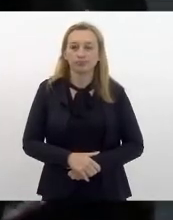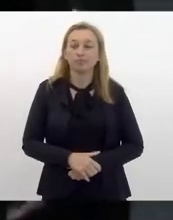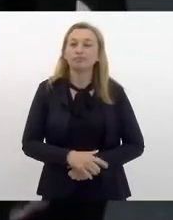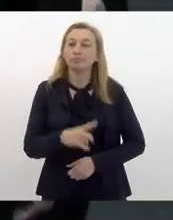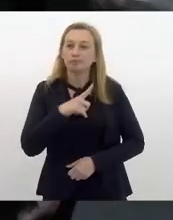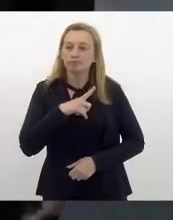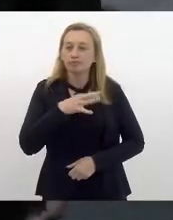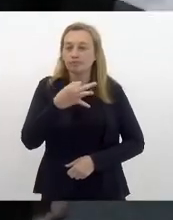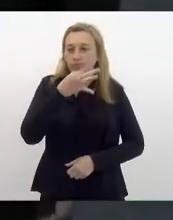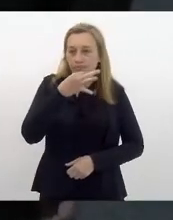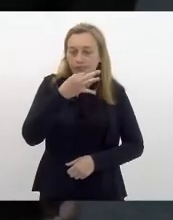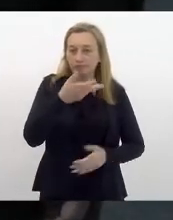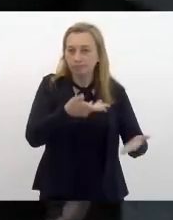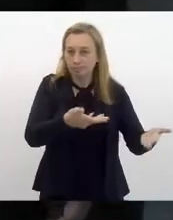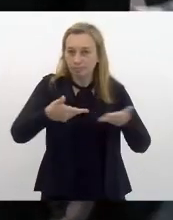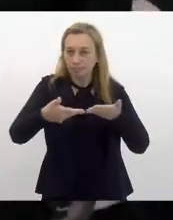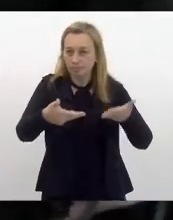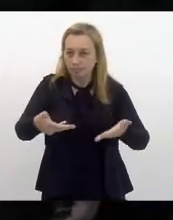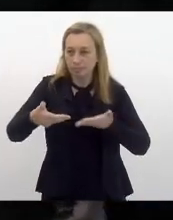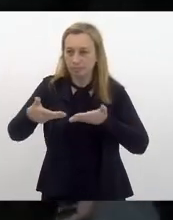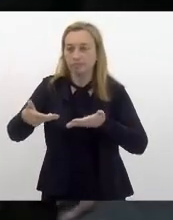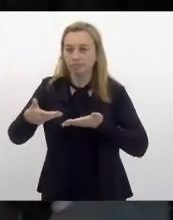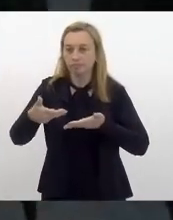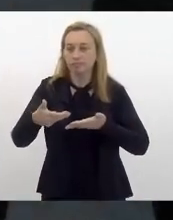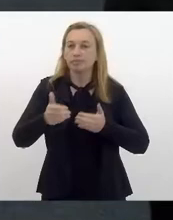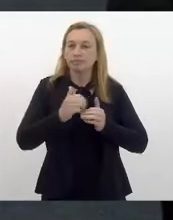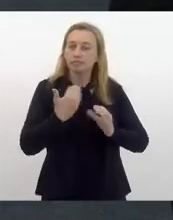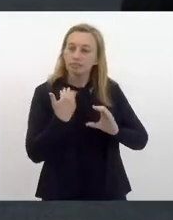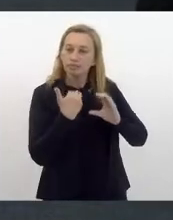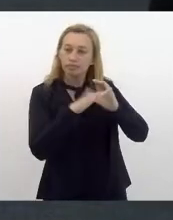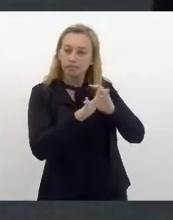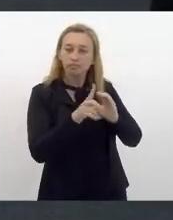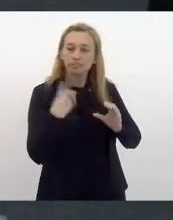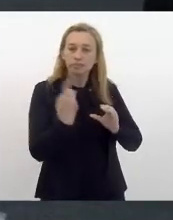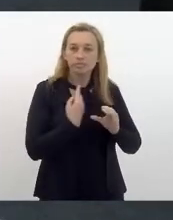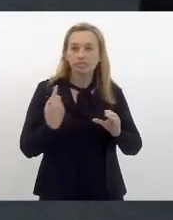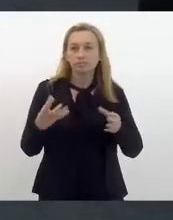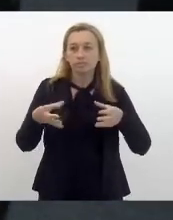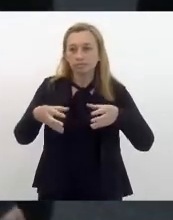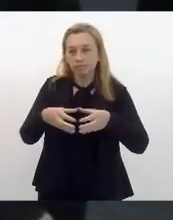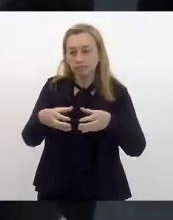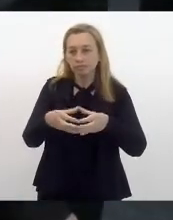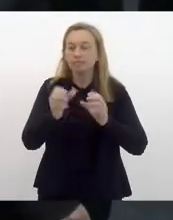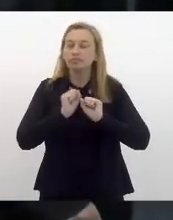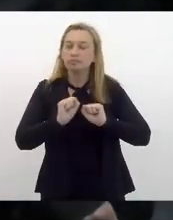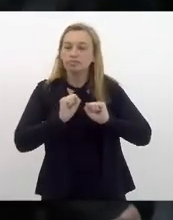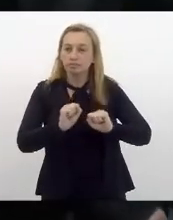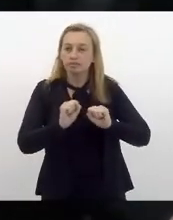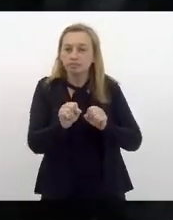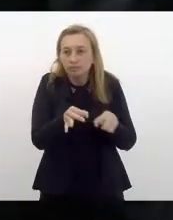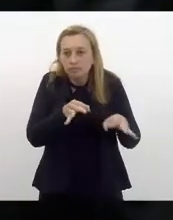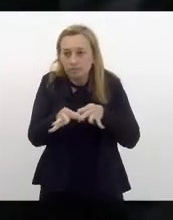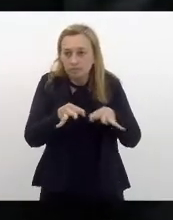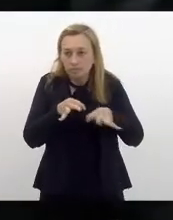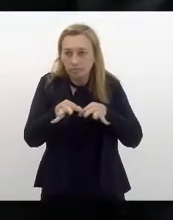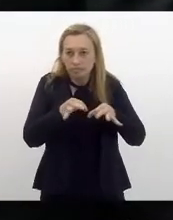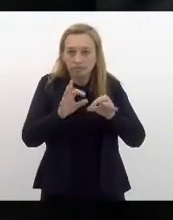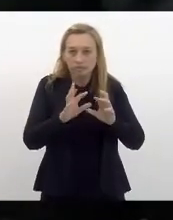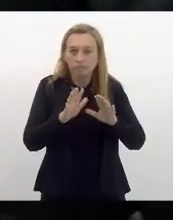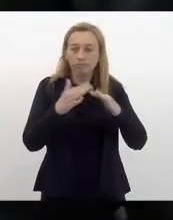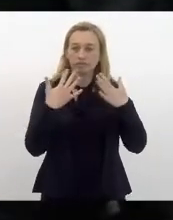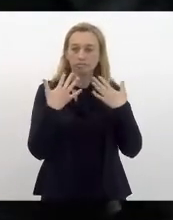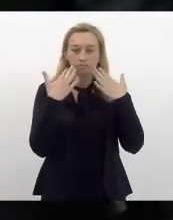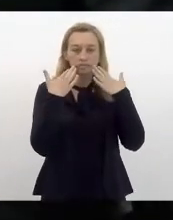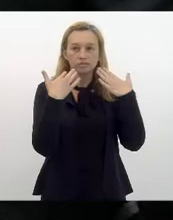sugestão de convidados de convidadas que encaminhe para as nossas condições para a gente poder se organizar essa audiência